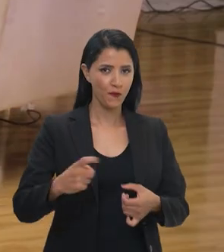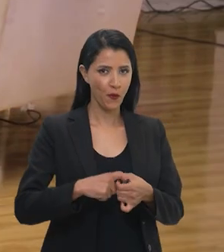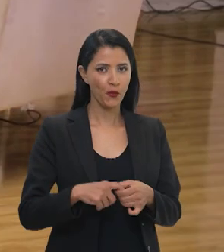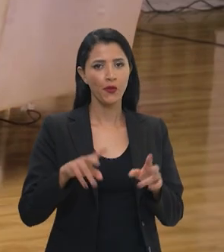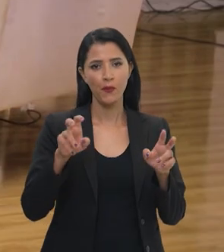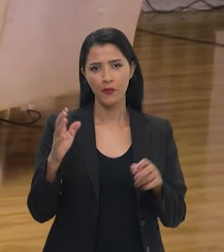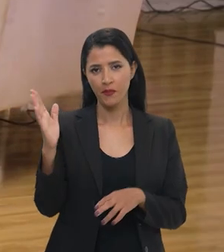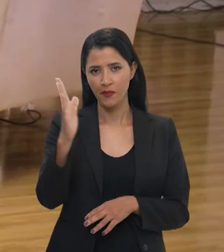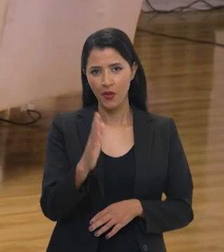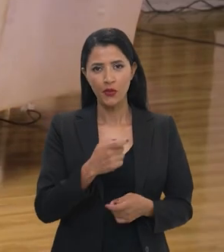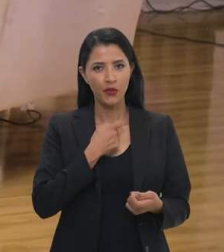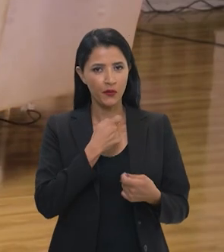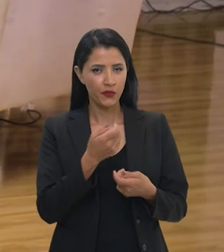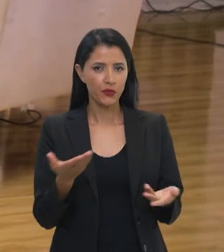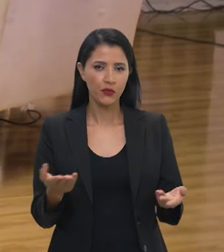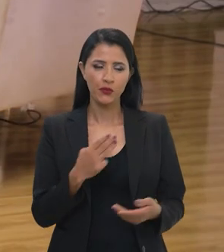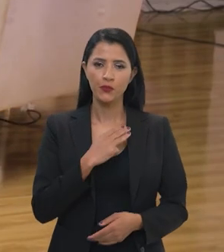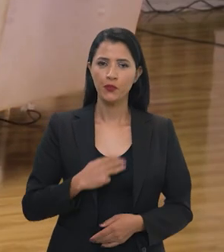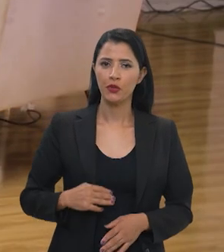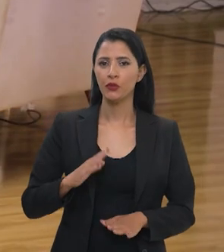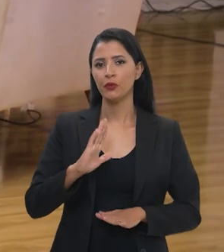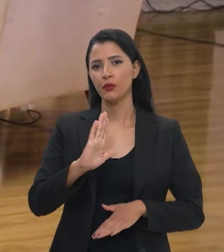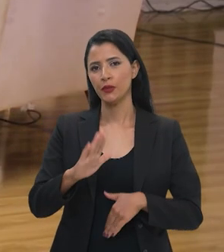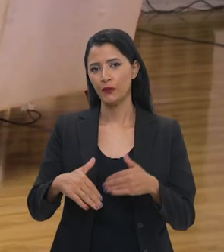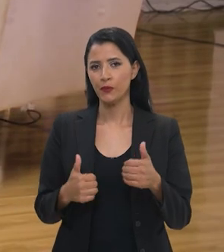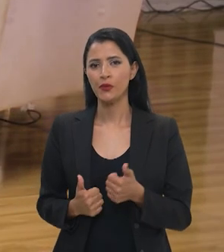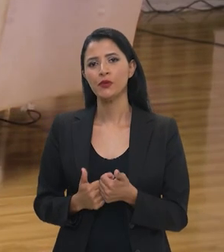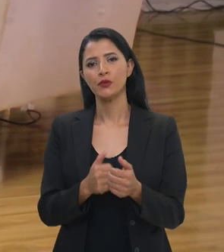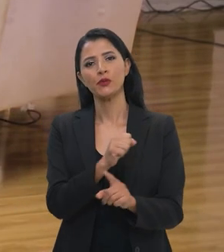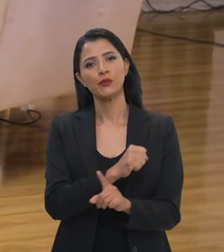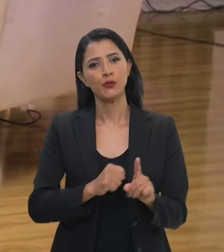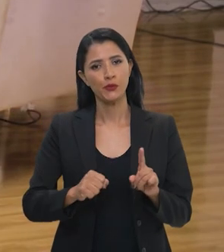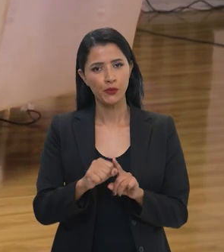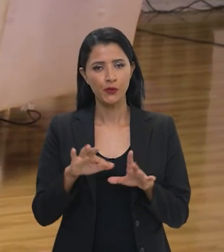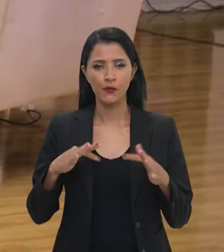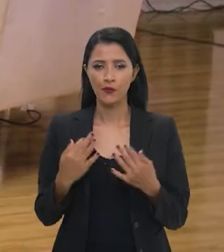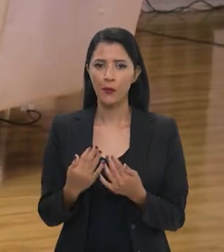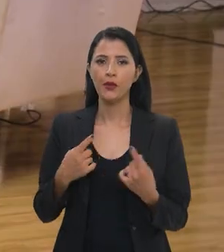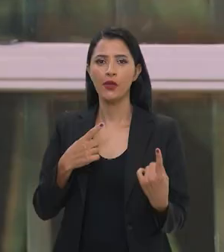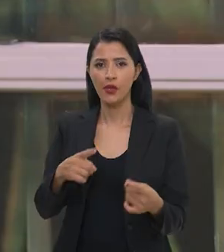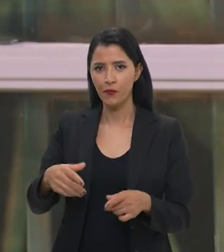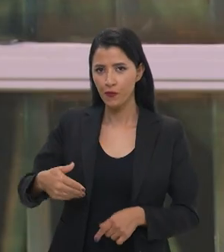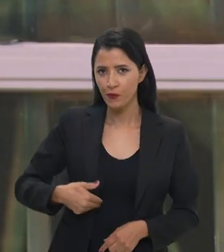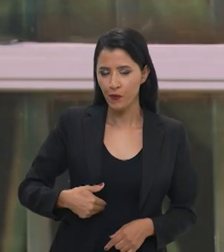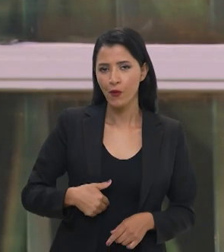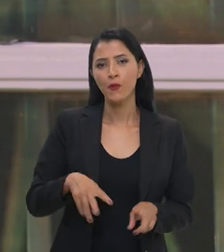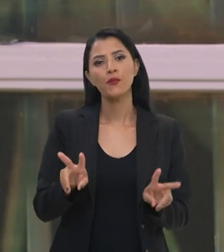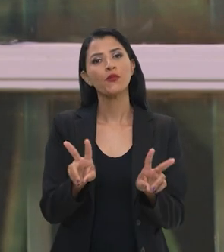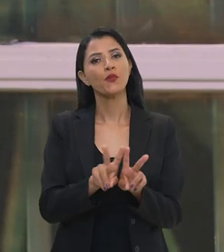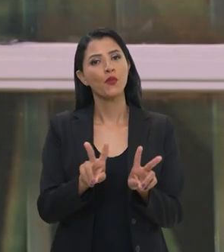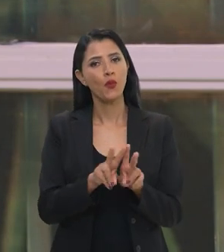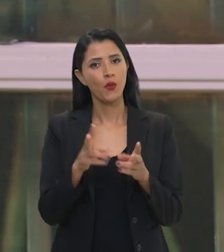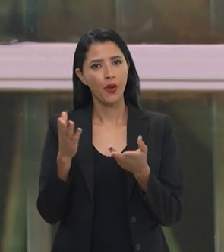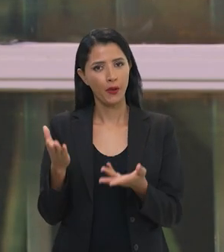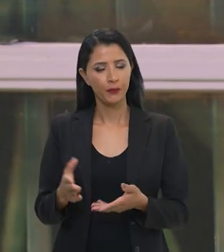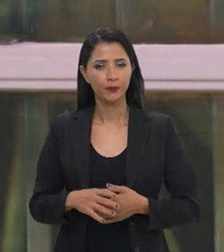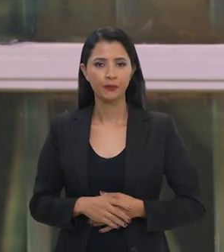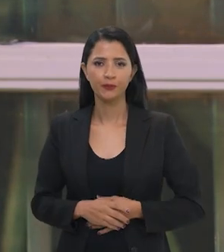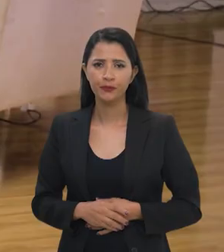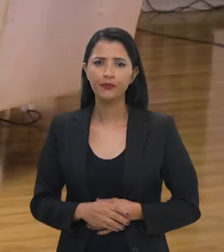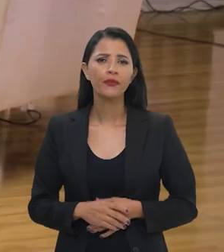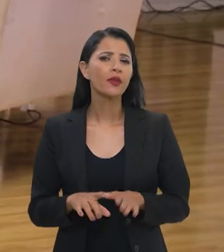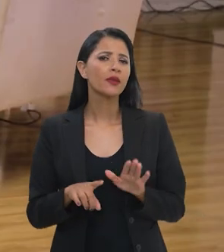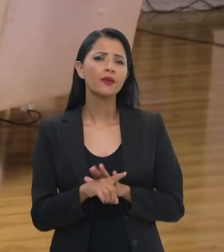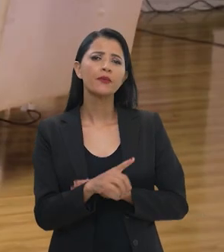Voltamos com o Brasil em Pauta entrevistado é o ministro do desenvolvimento e assistente social família e combate à fome Wellington